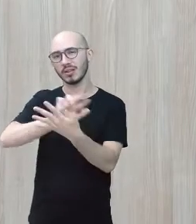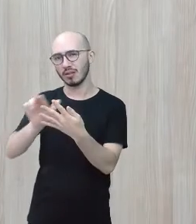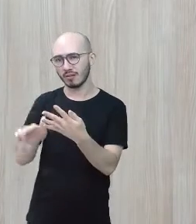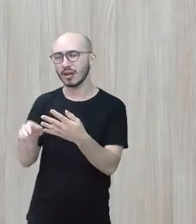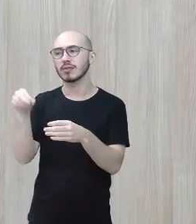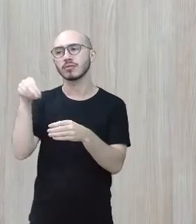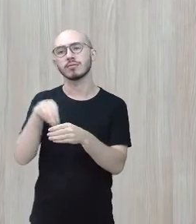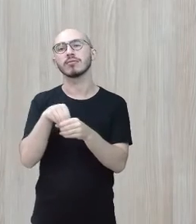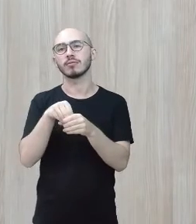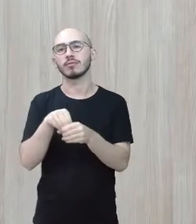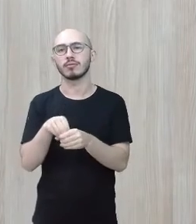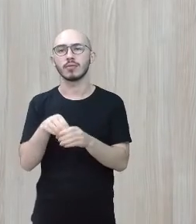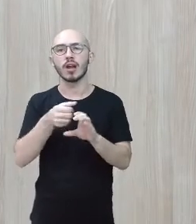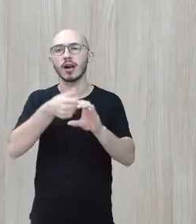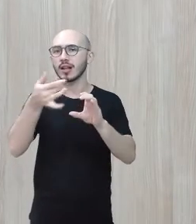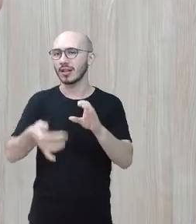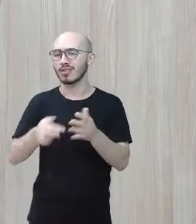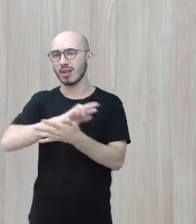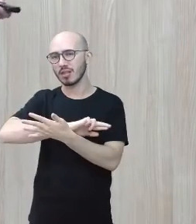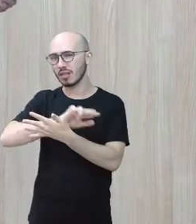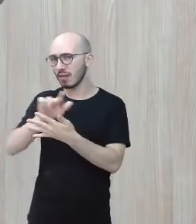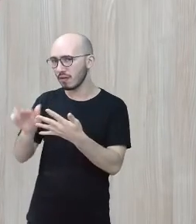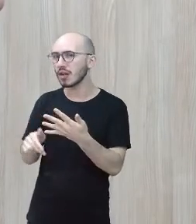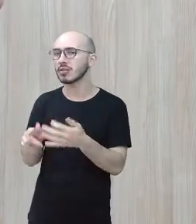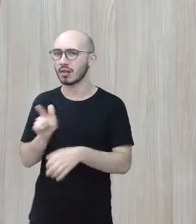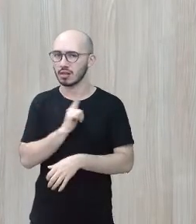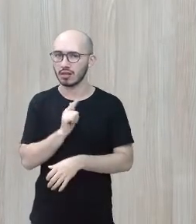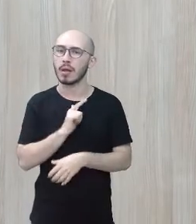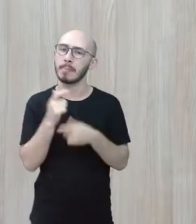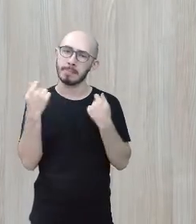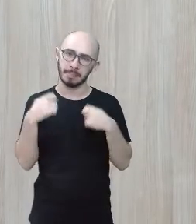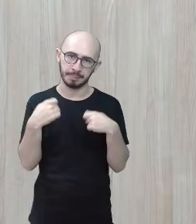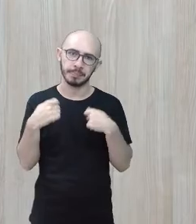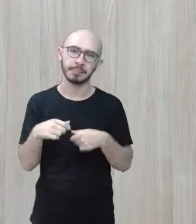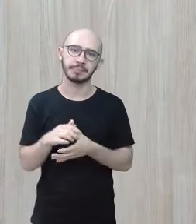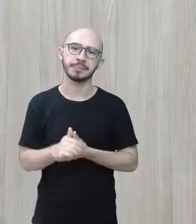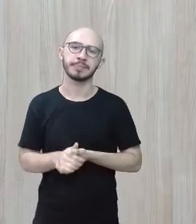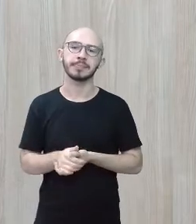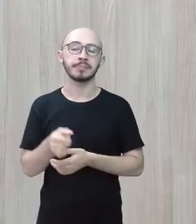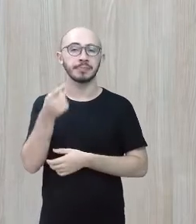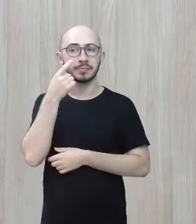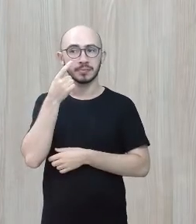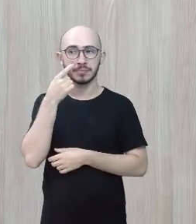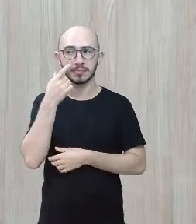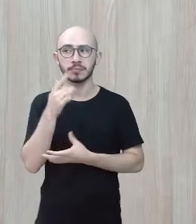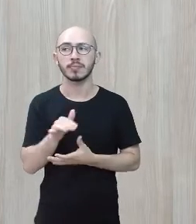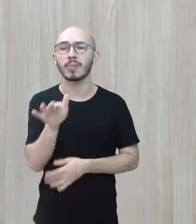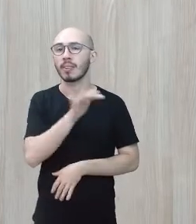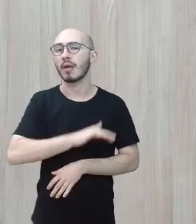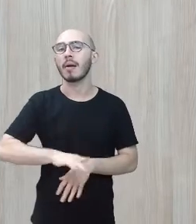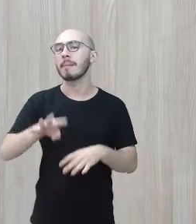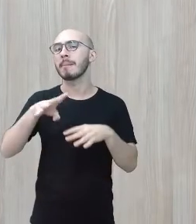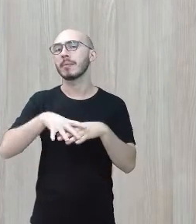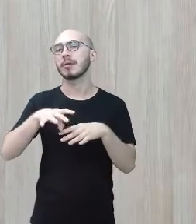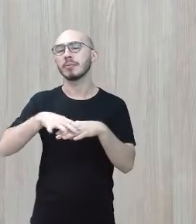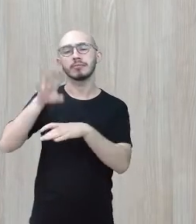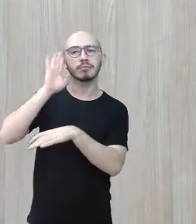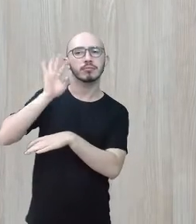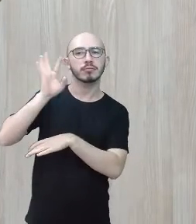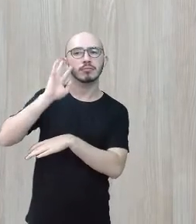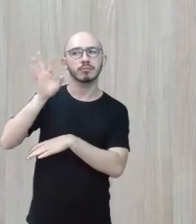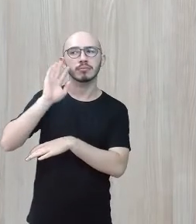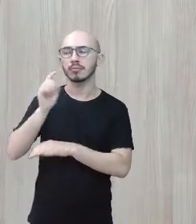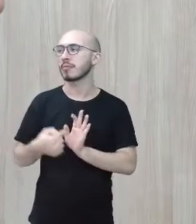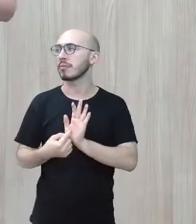característica, senão a gente vai ter um problema na escolha dessa amostra. Então, vê. Um pensamento matemático que traz para a gente a ideia